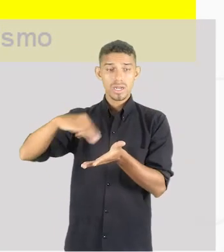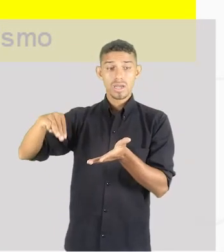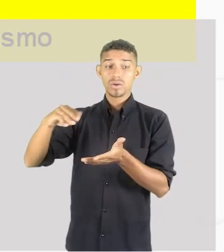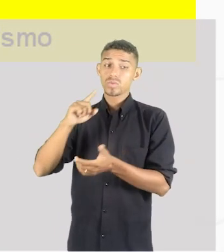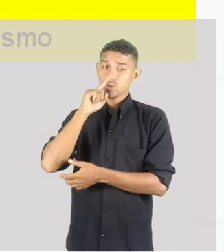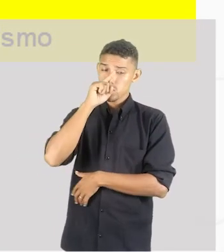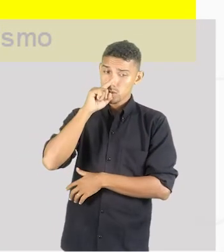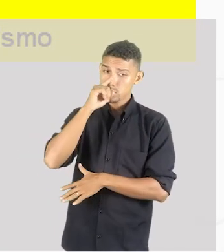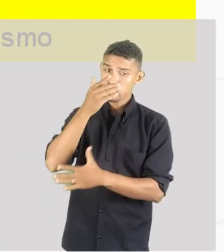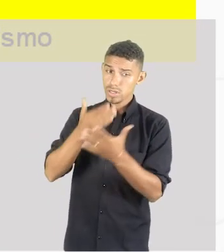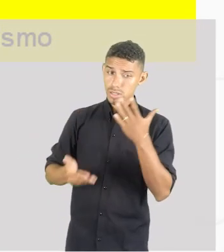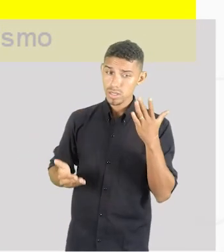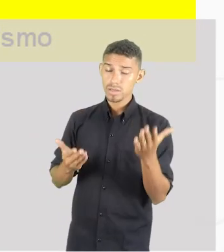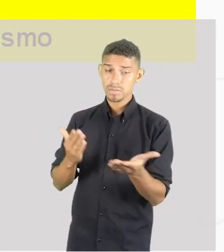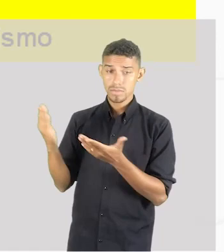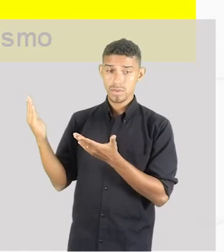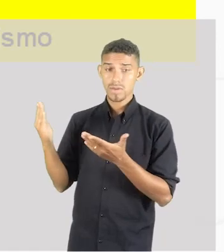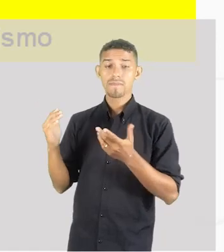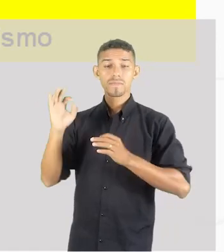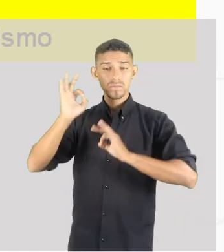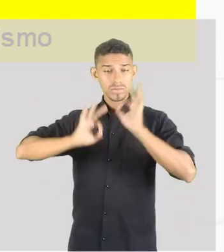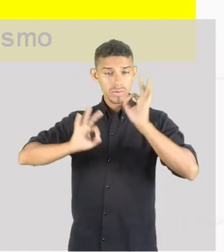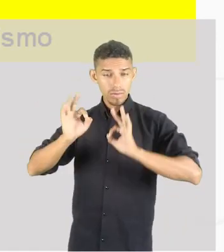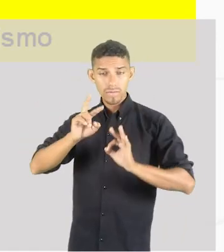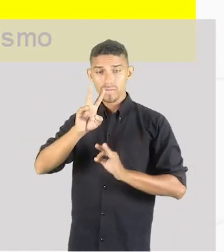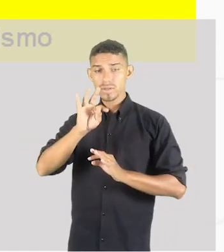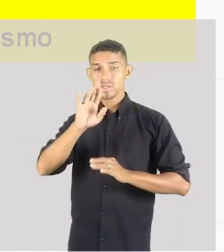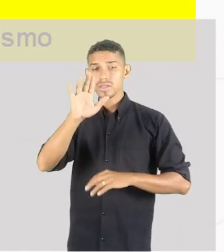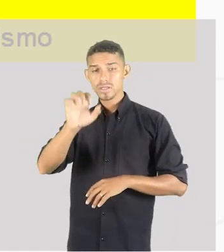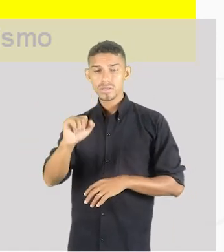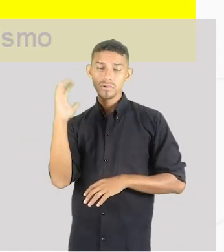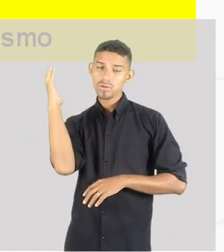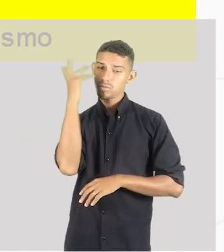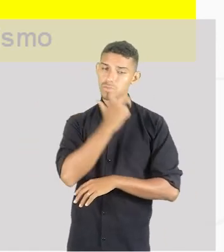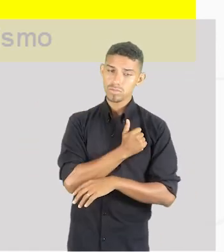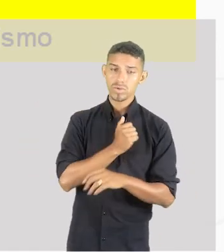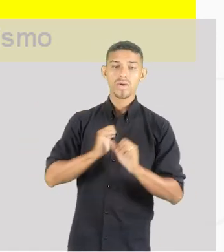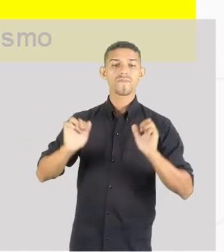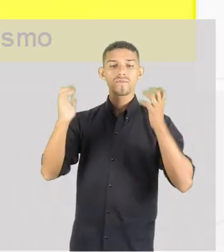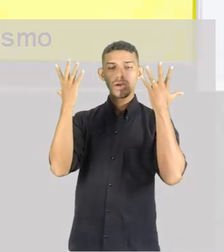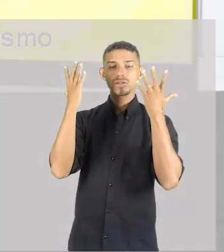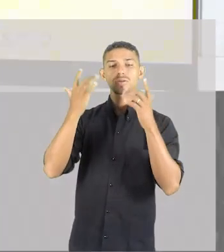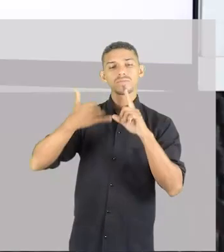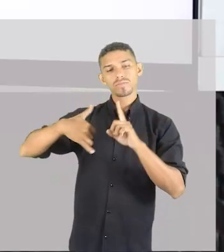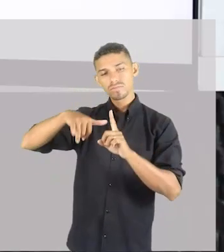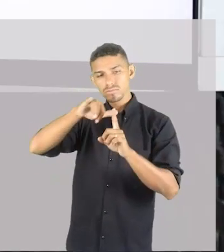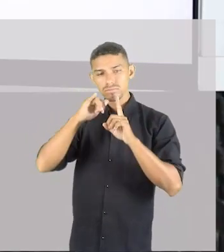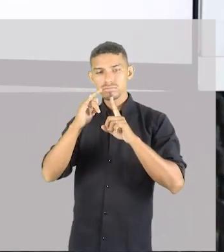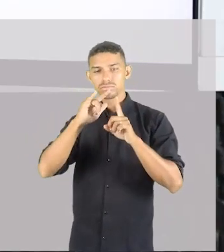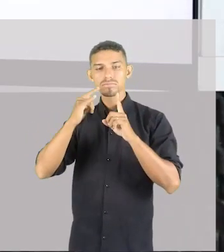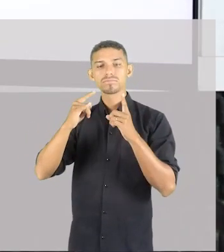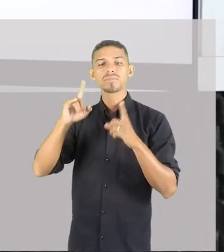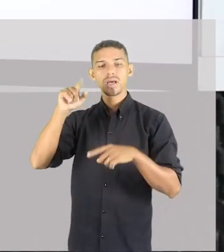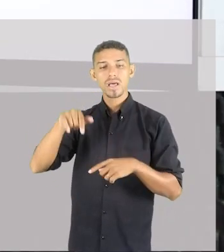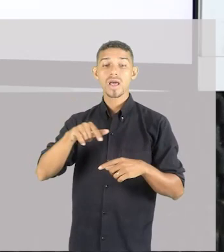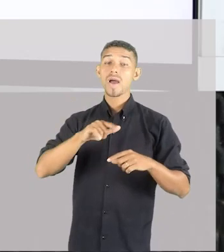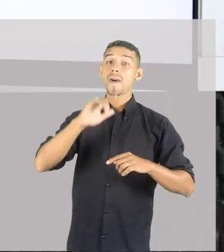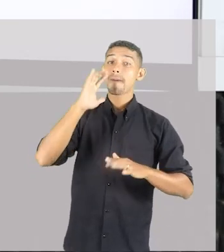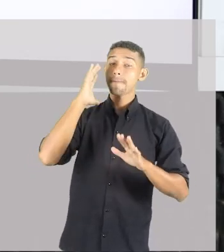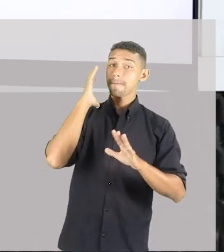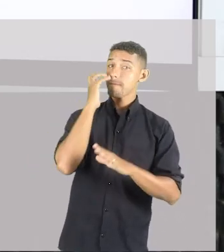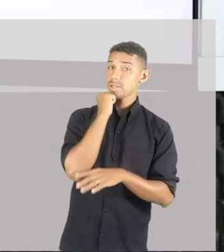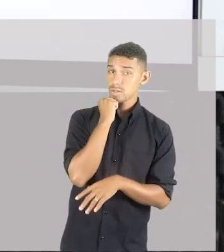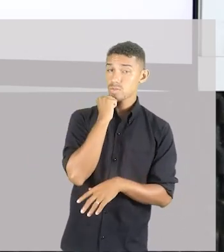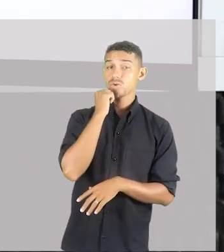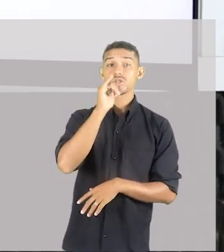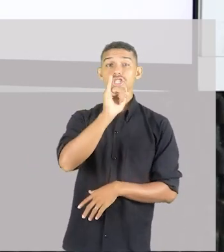Pensem sobre isso. Vitrine das belezas existentes no estado, exposição da famosa festa de Bumba Boi, que é patrimônio imaterial